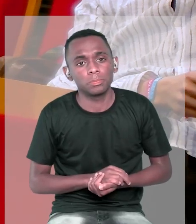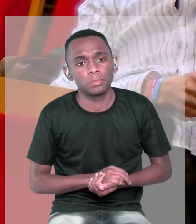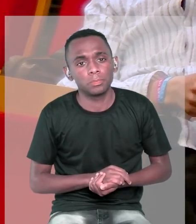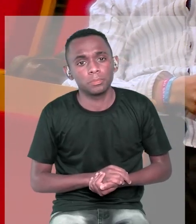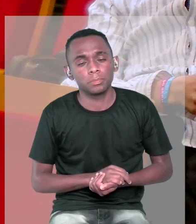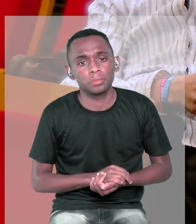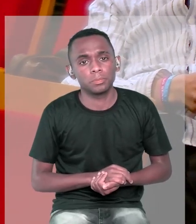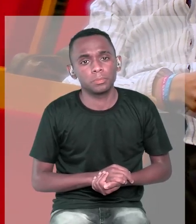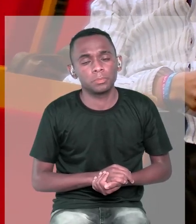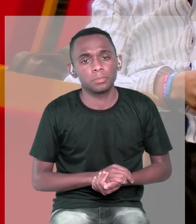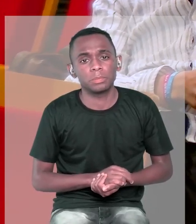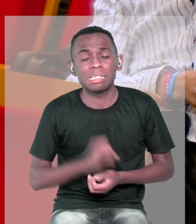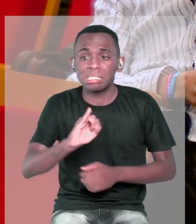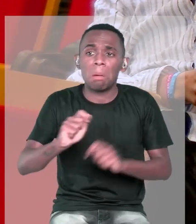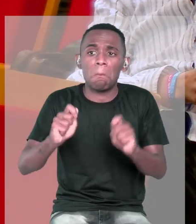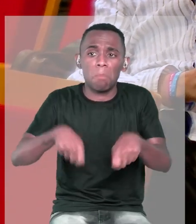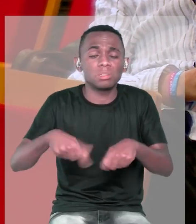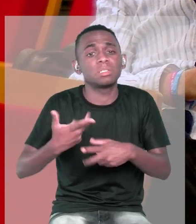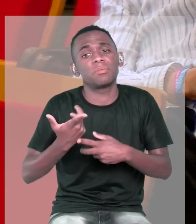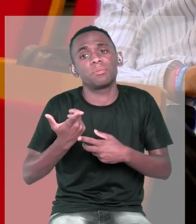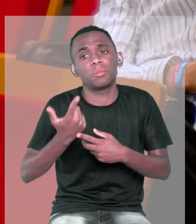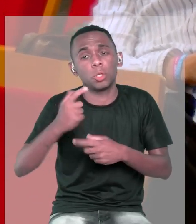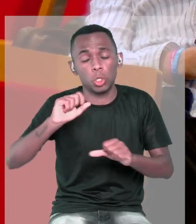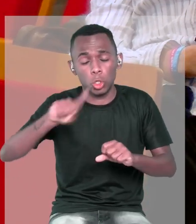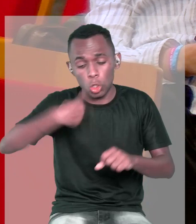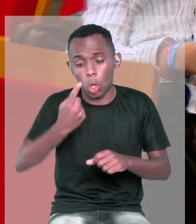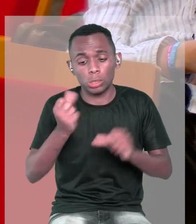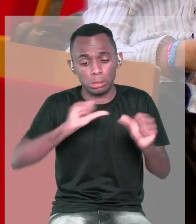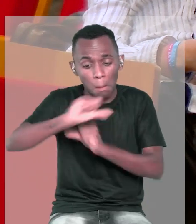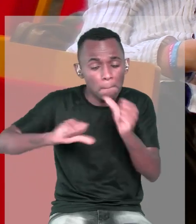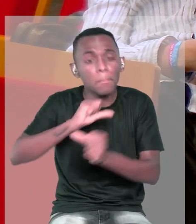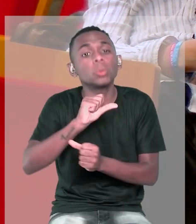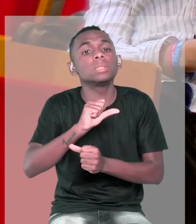Como, né, se e como é possível a gente reverter esse